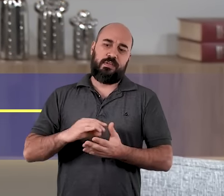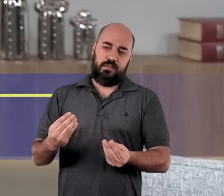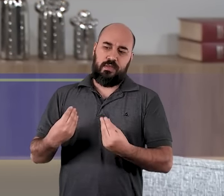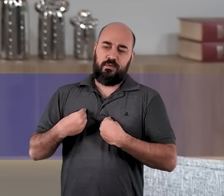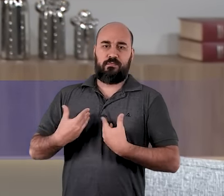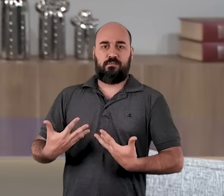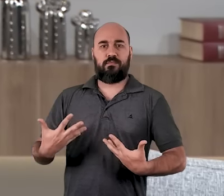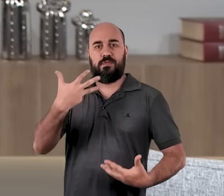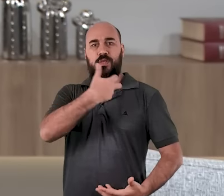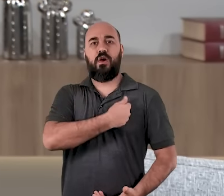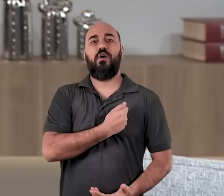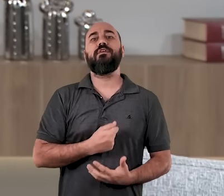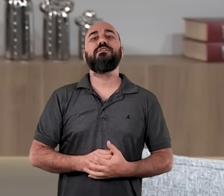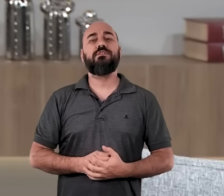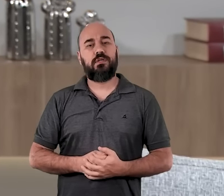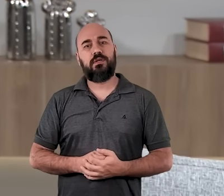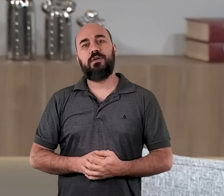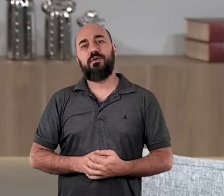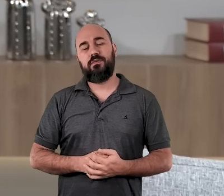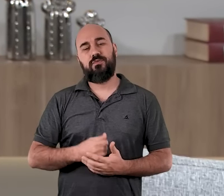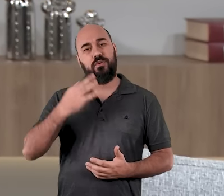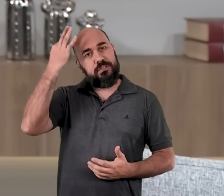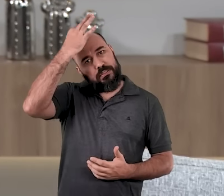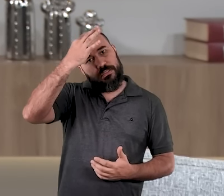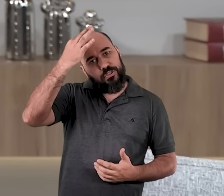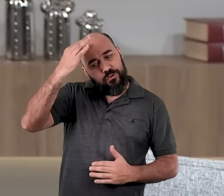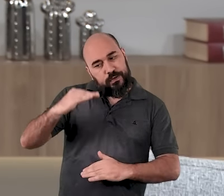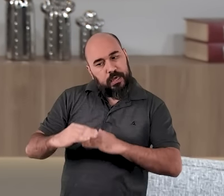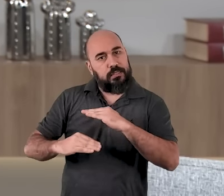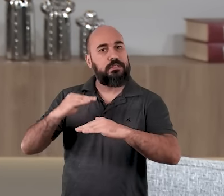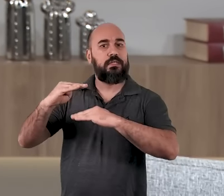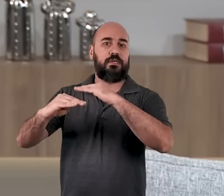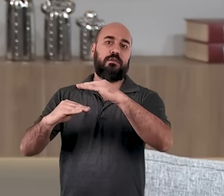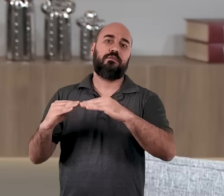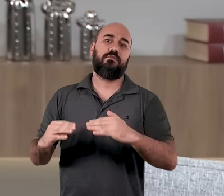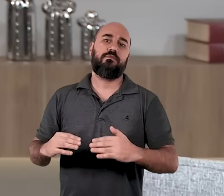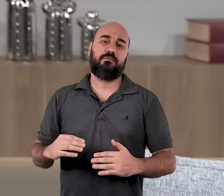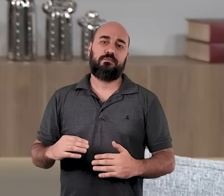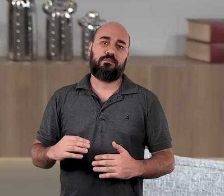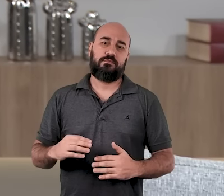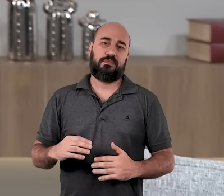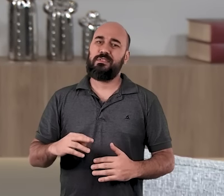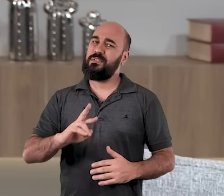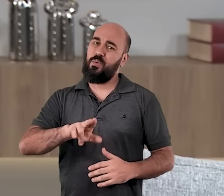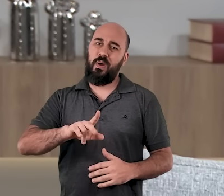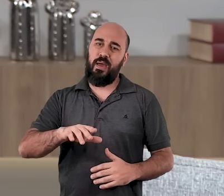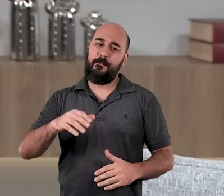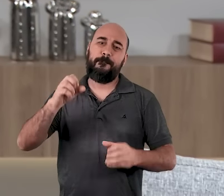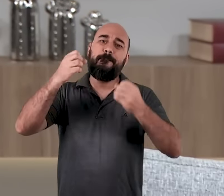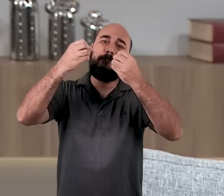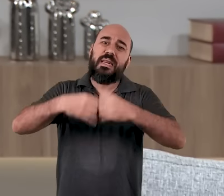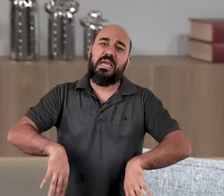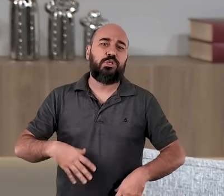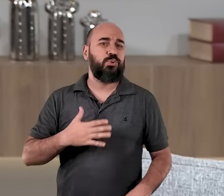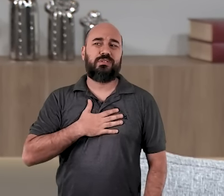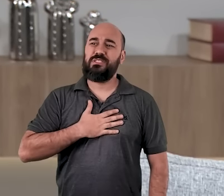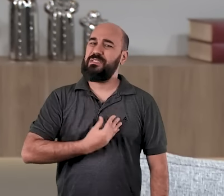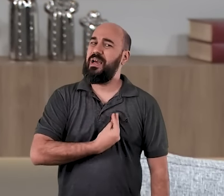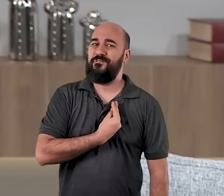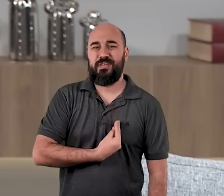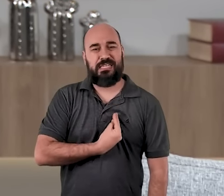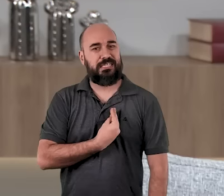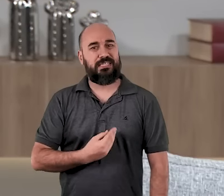nossa salvação, nossa santificação, e não para nossa condenação, para o endurecimento